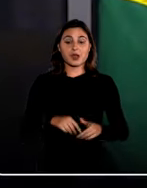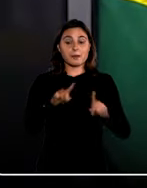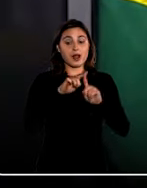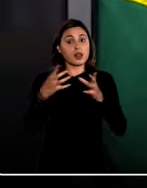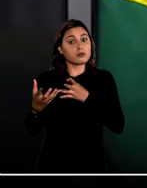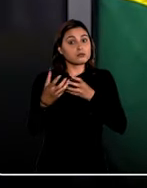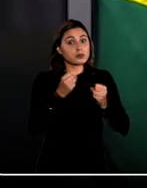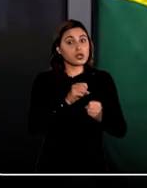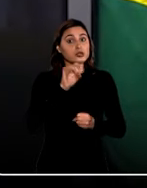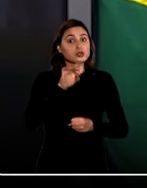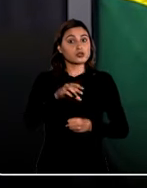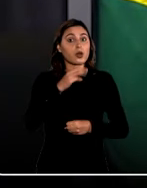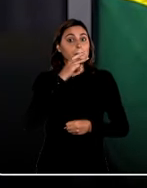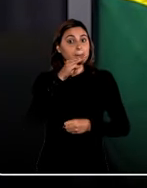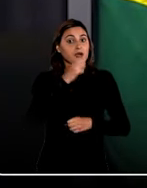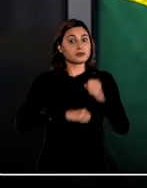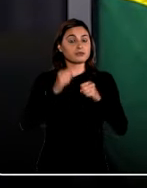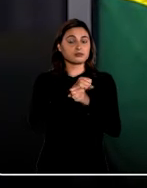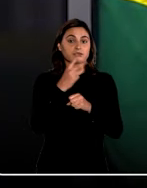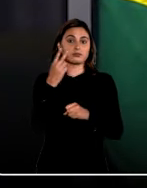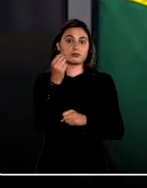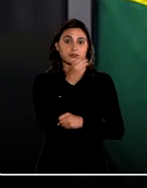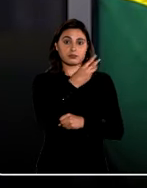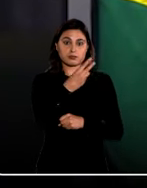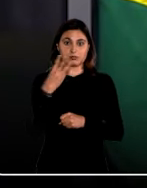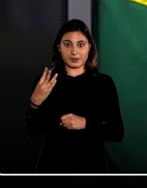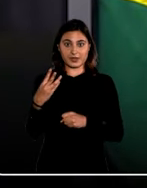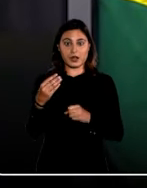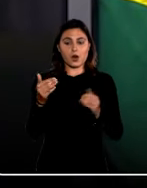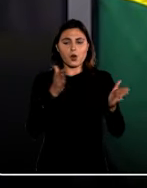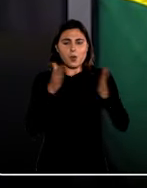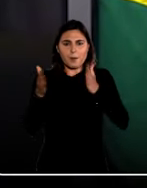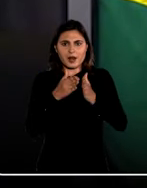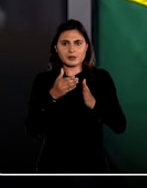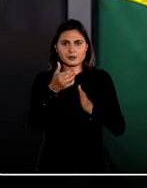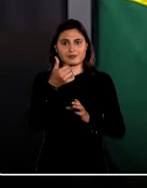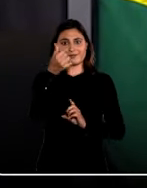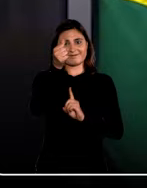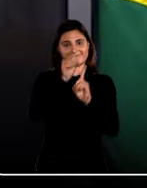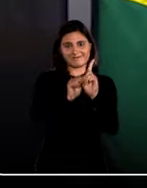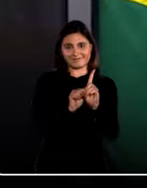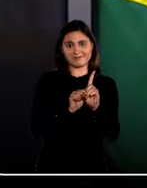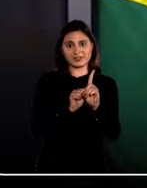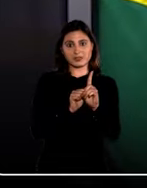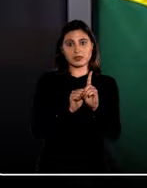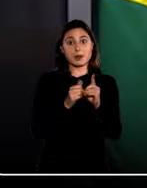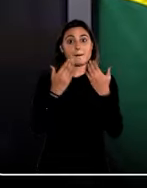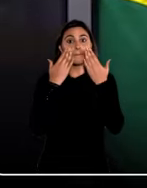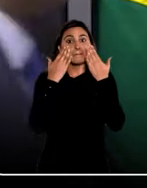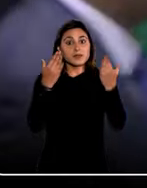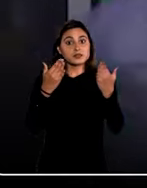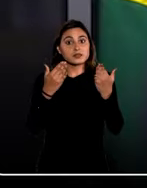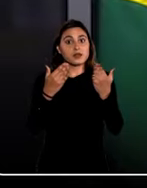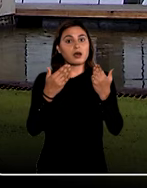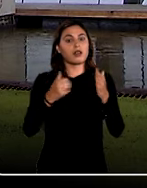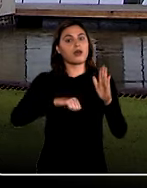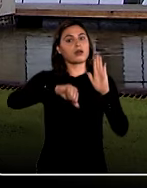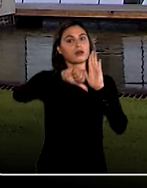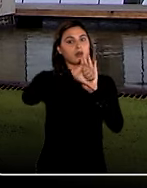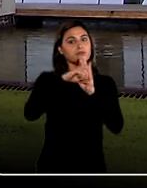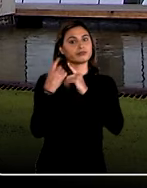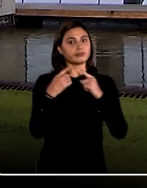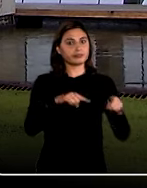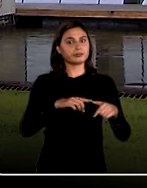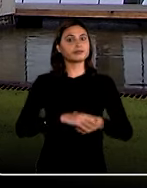ação só foram recolhidas em março de 2023 após o prazo de se meses para a apresentação da queixa crime o que